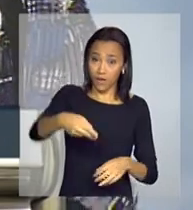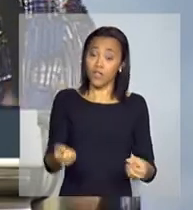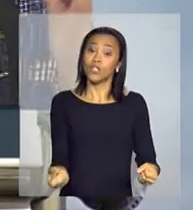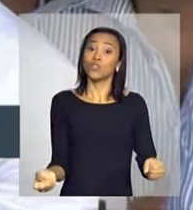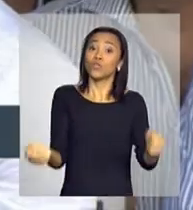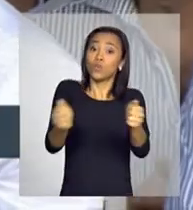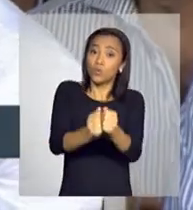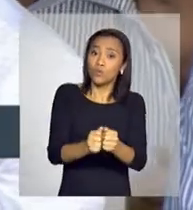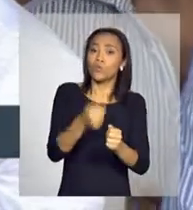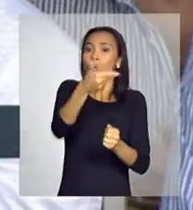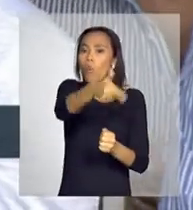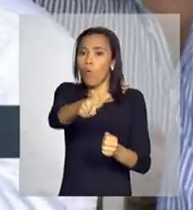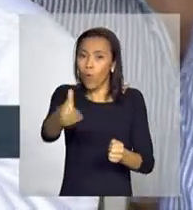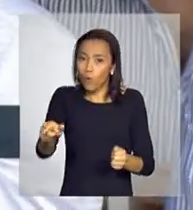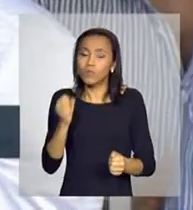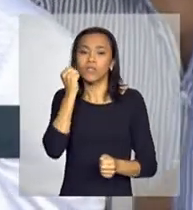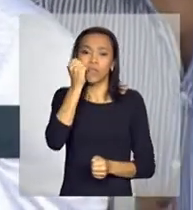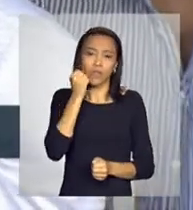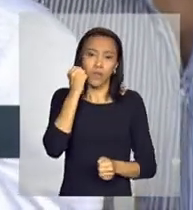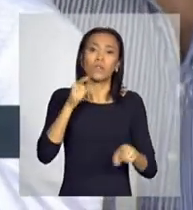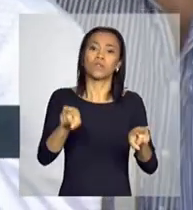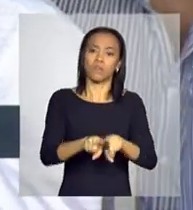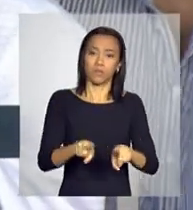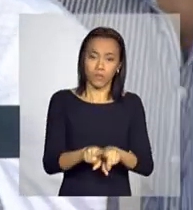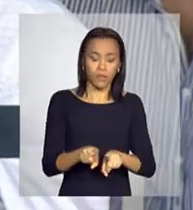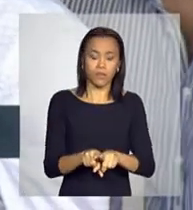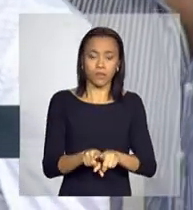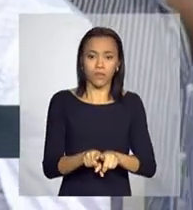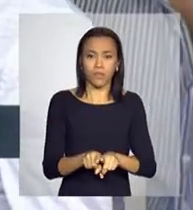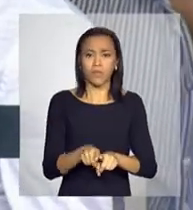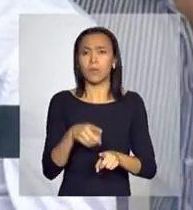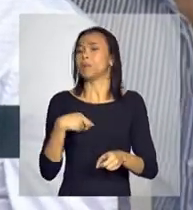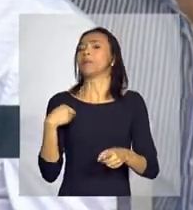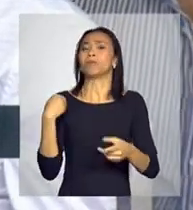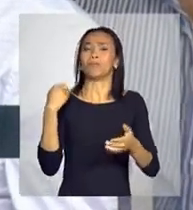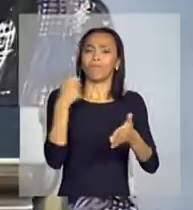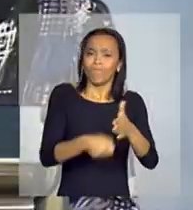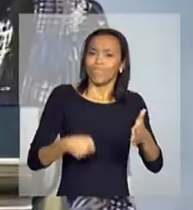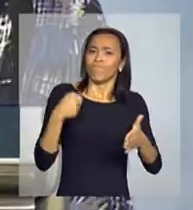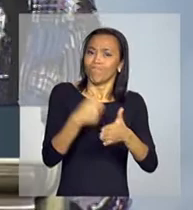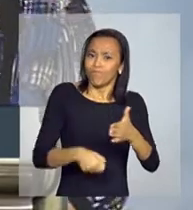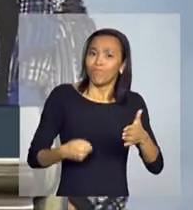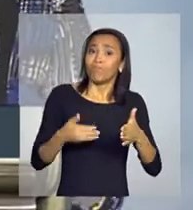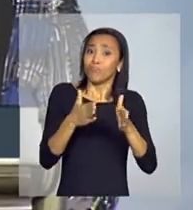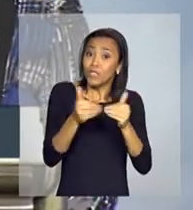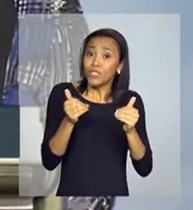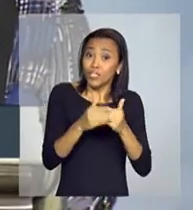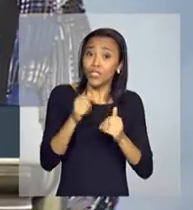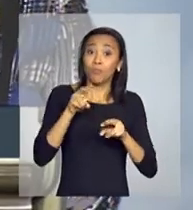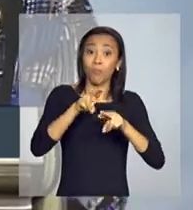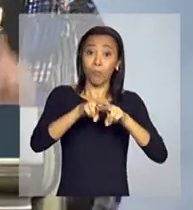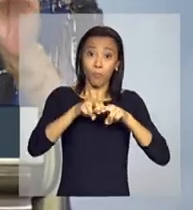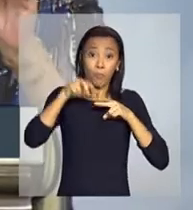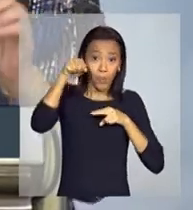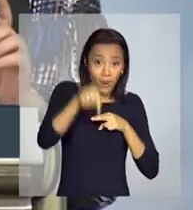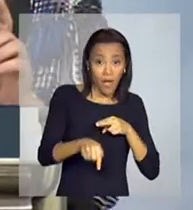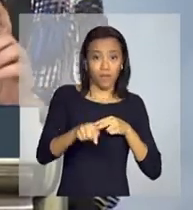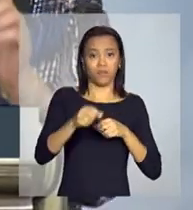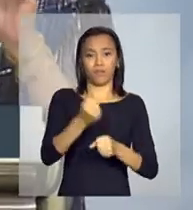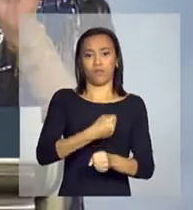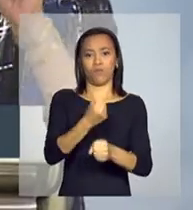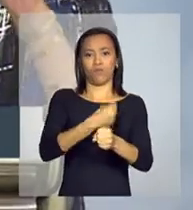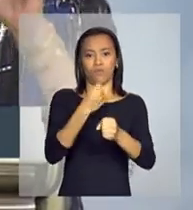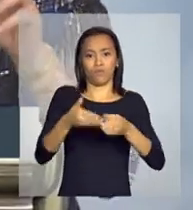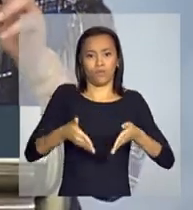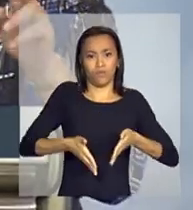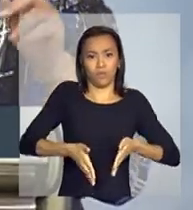senadores, com os demais senadores, pleiteado por essa obra. E trata-se de pavimentar